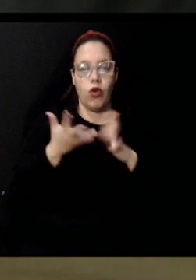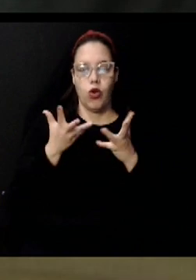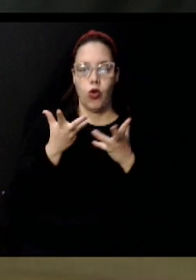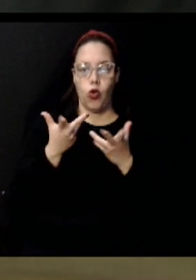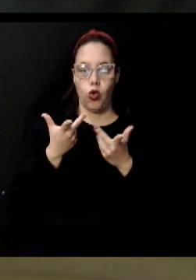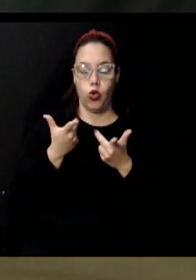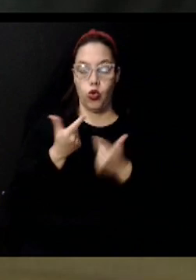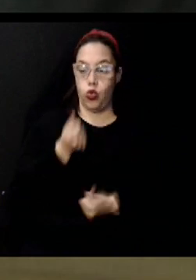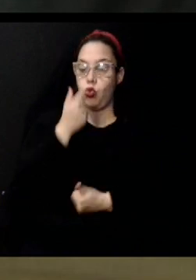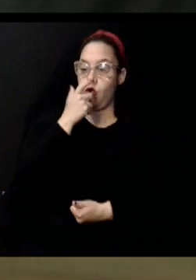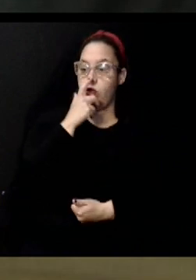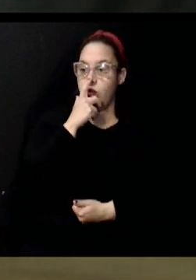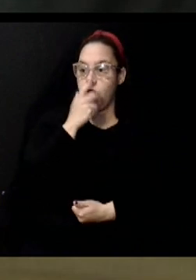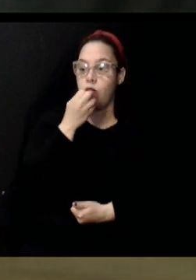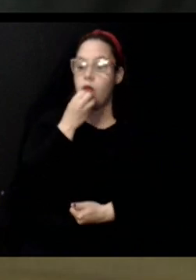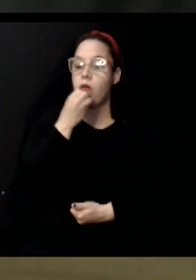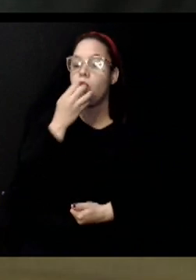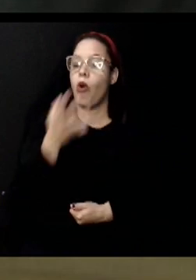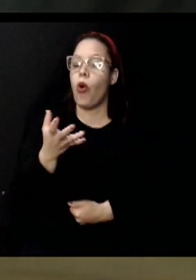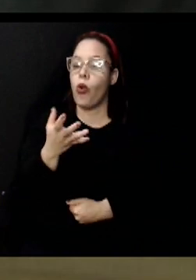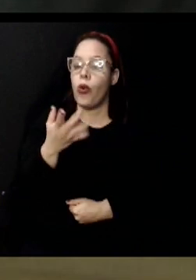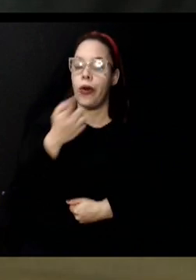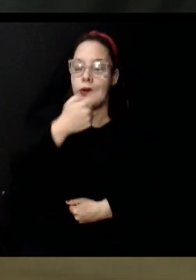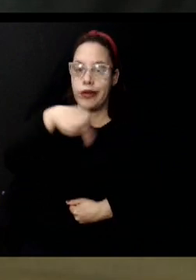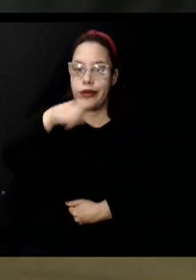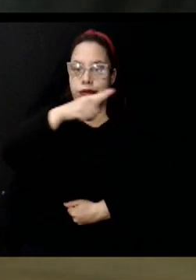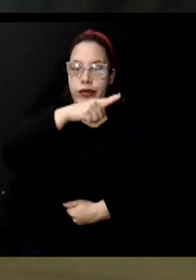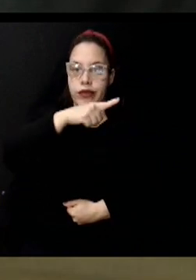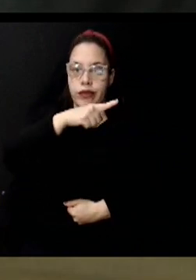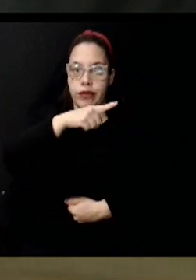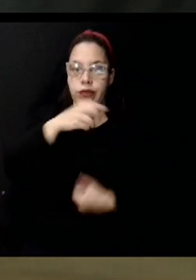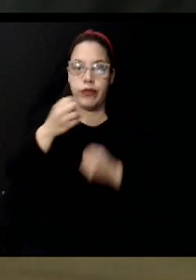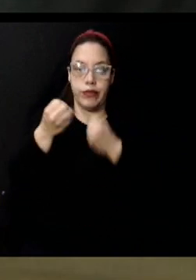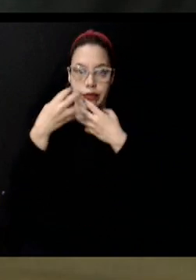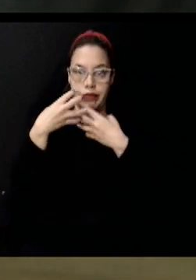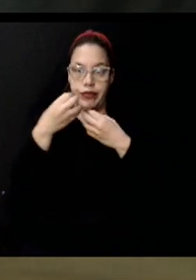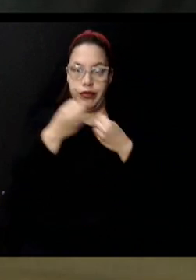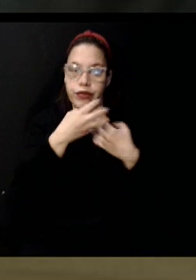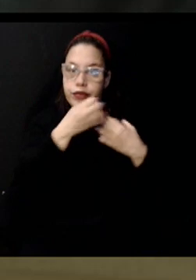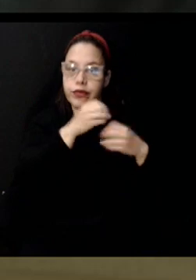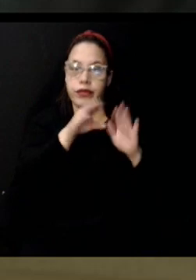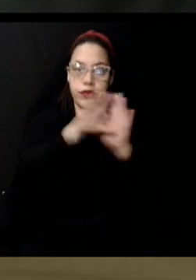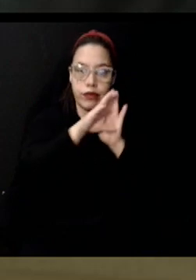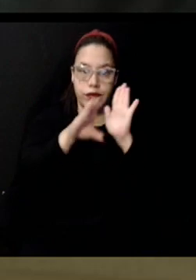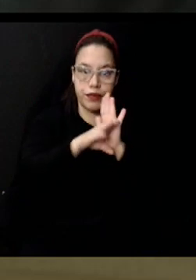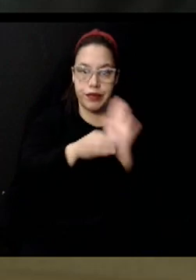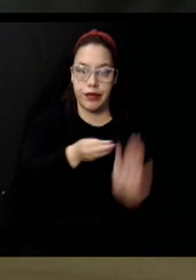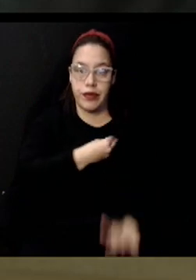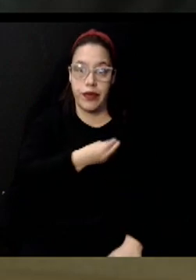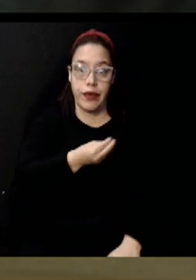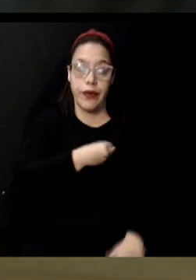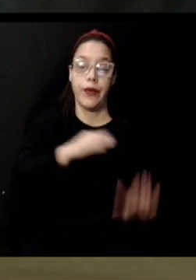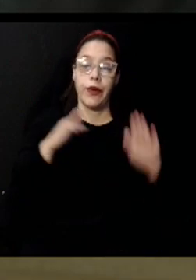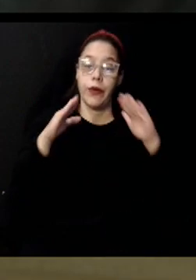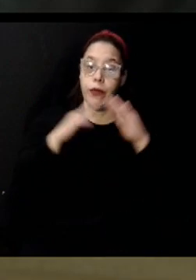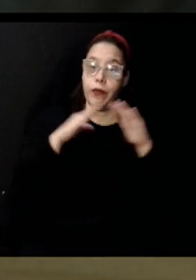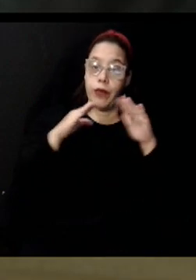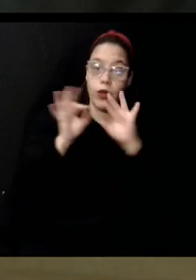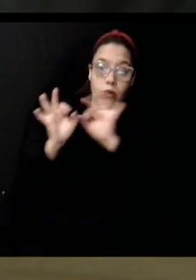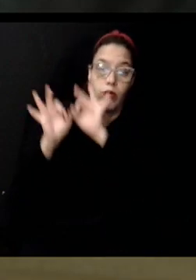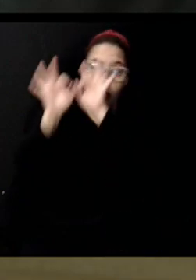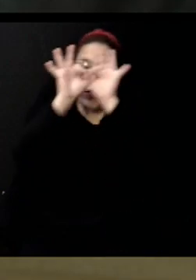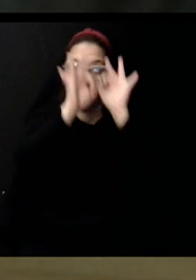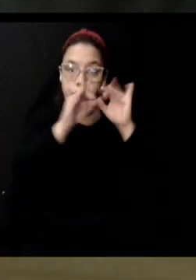maravilhoso. E que bom que a gente tem vocês, né, para nos ensinar. Em um programa ao vivo, o pessoal está em casa, está acompanhando, a gente está falando